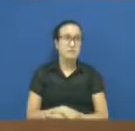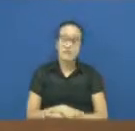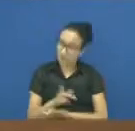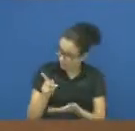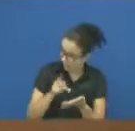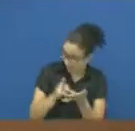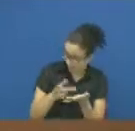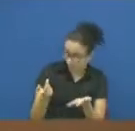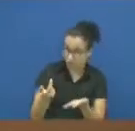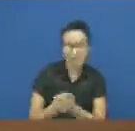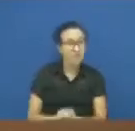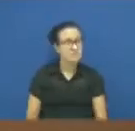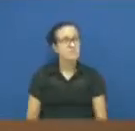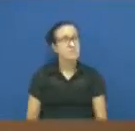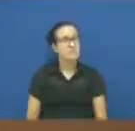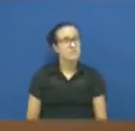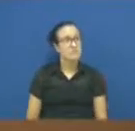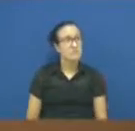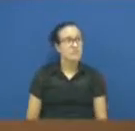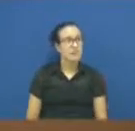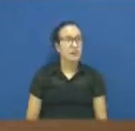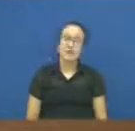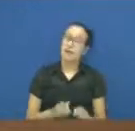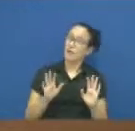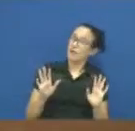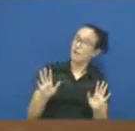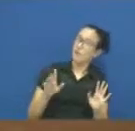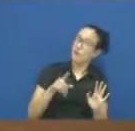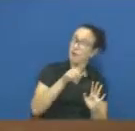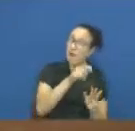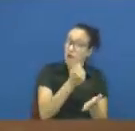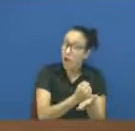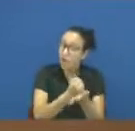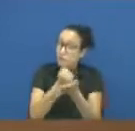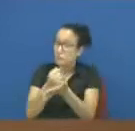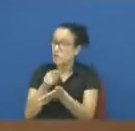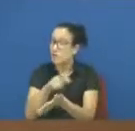Mas nem a assessoria do vereador Júlio acredita nessa conversa.